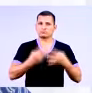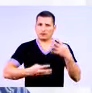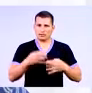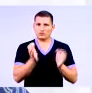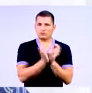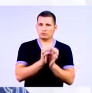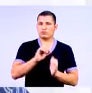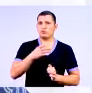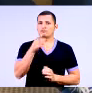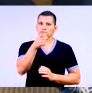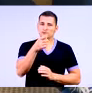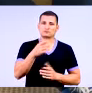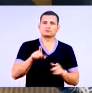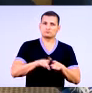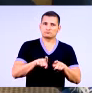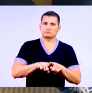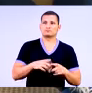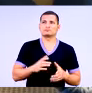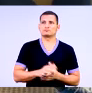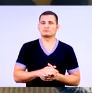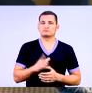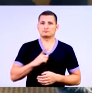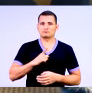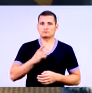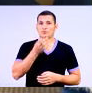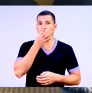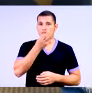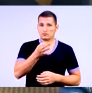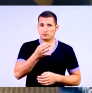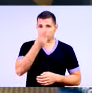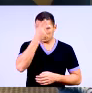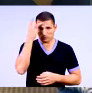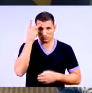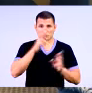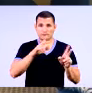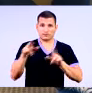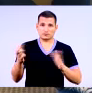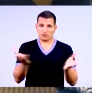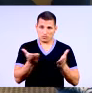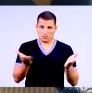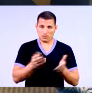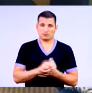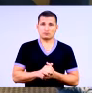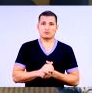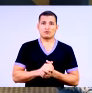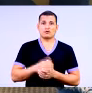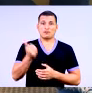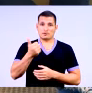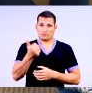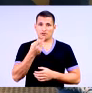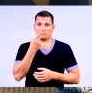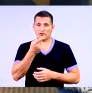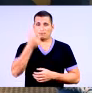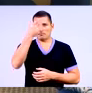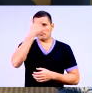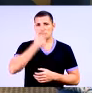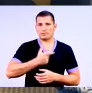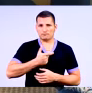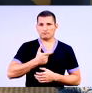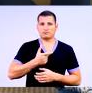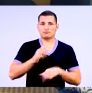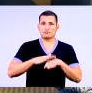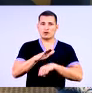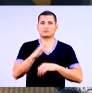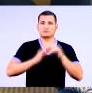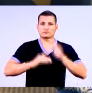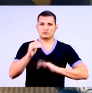venha te prejudicar. Né? Perfeito. A gente tem a opinião de pessoas diferentes agora em uma enquete. A primeira fala de um perfil mais profissional da